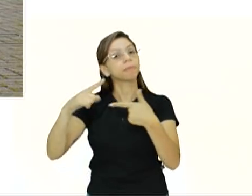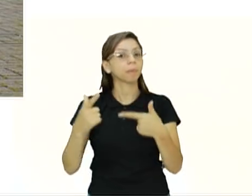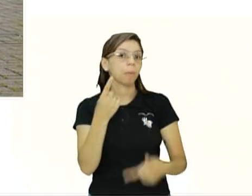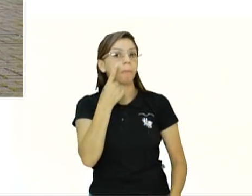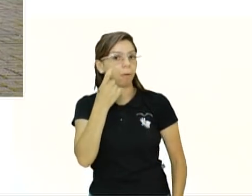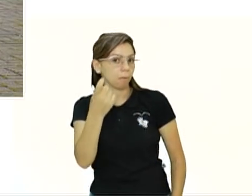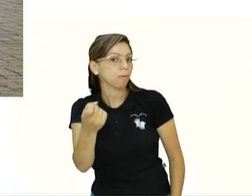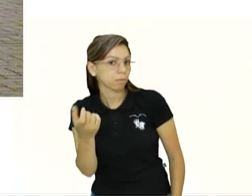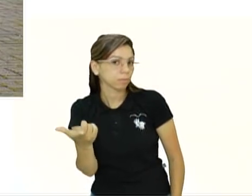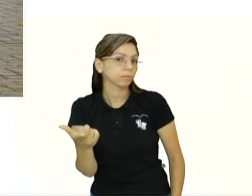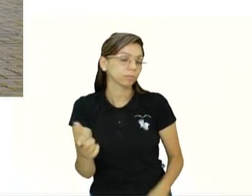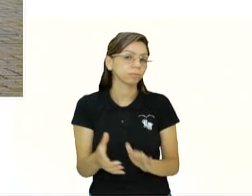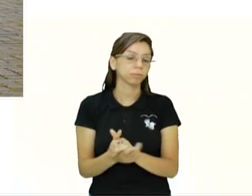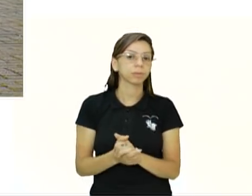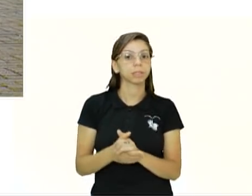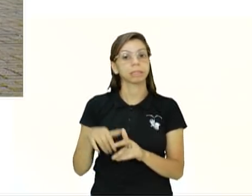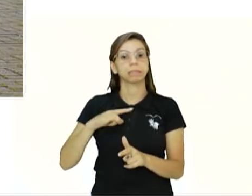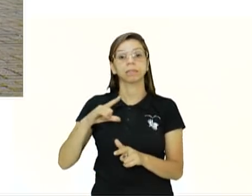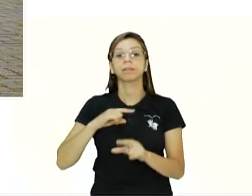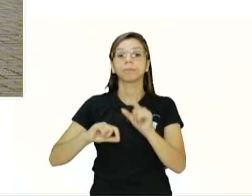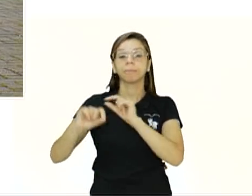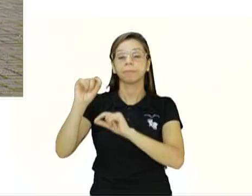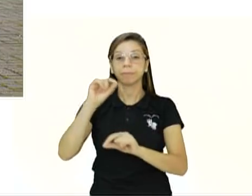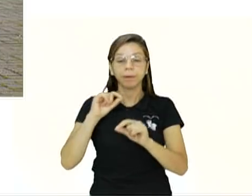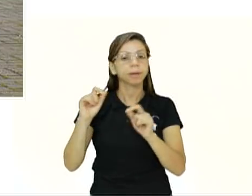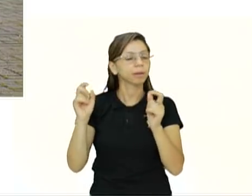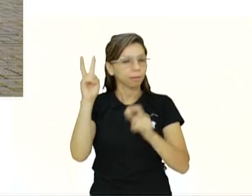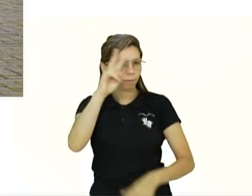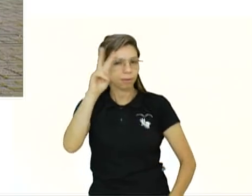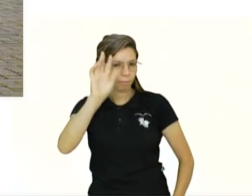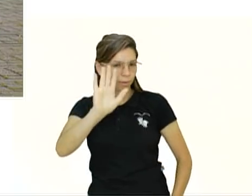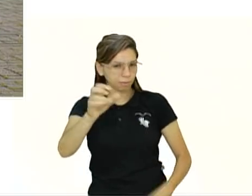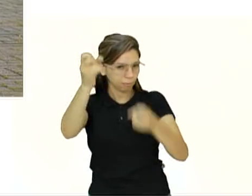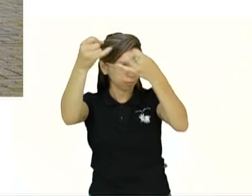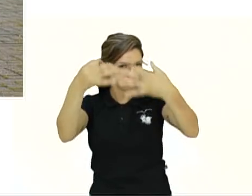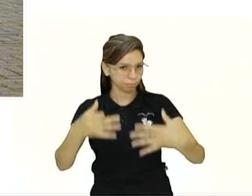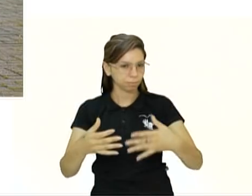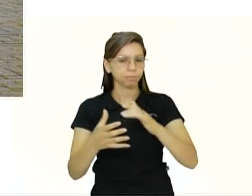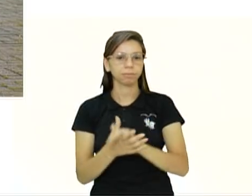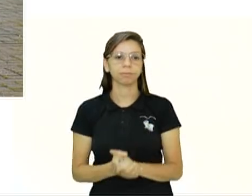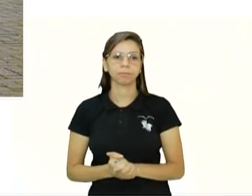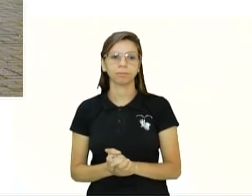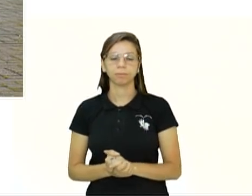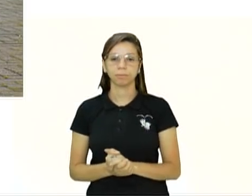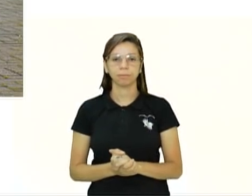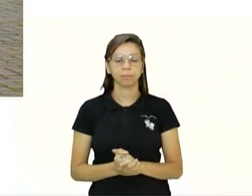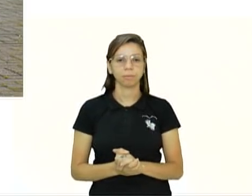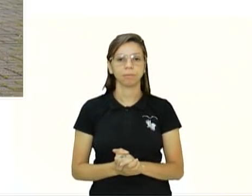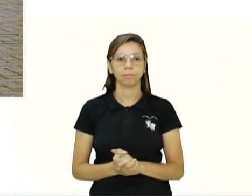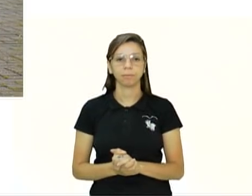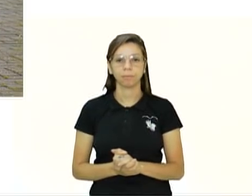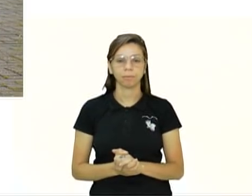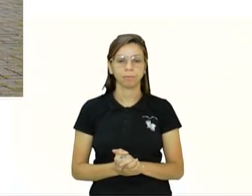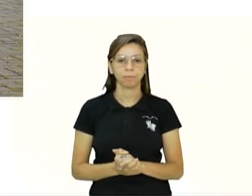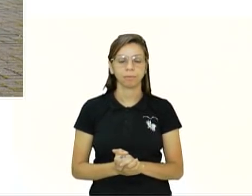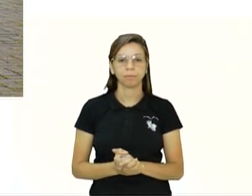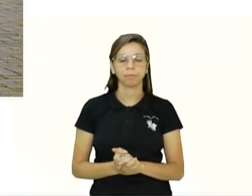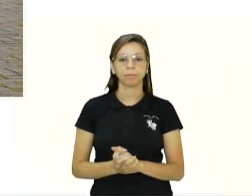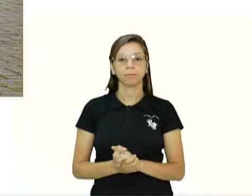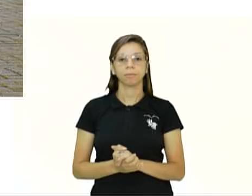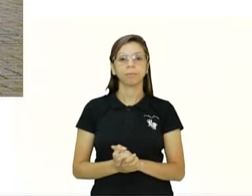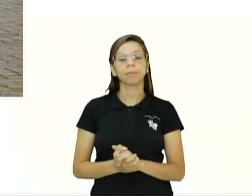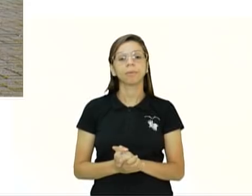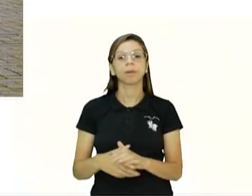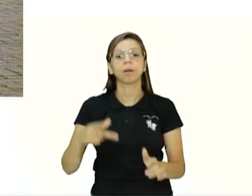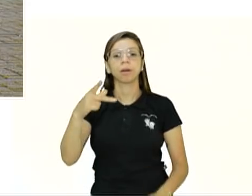caso as faces sejam quadrangulares. Você vai lembrar disso logo, logo. Mas acima do prisma,